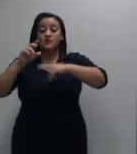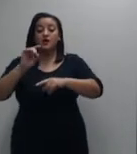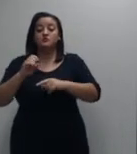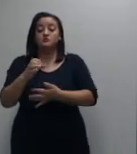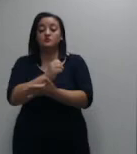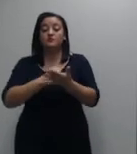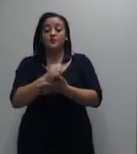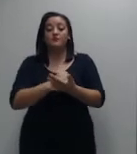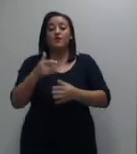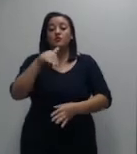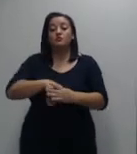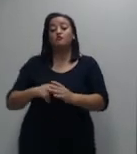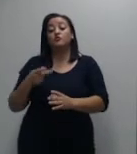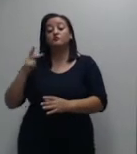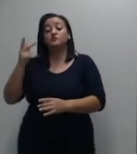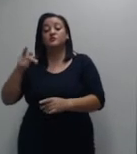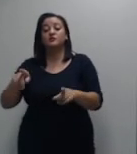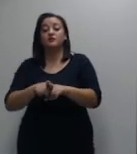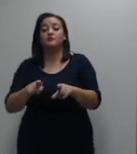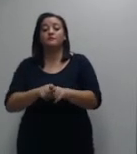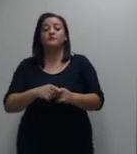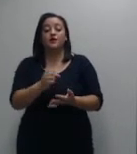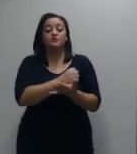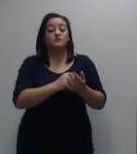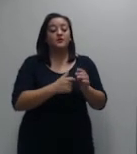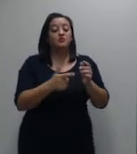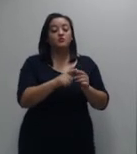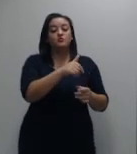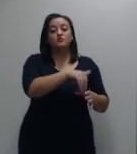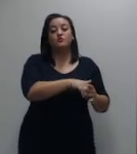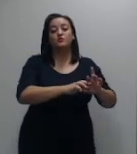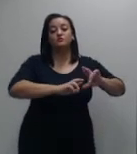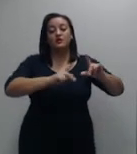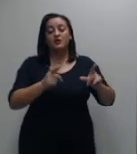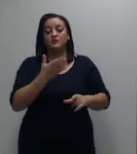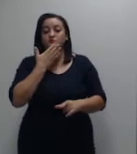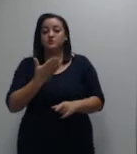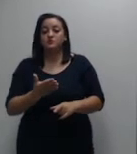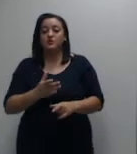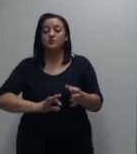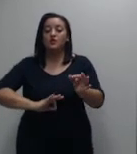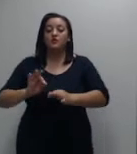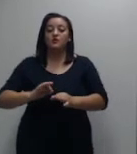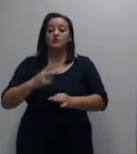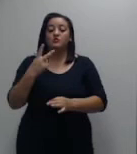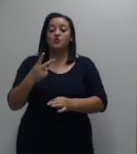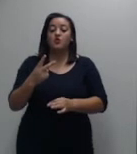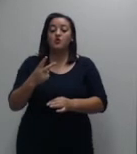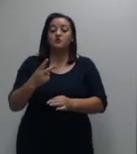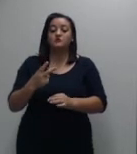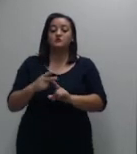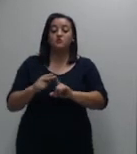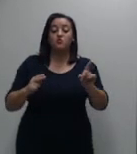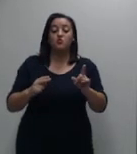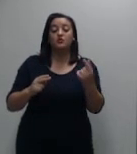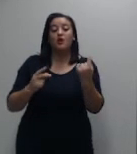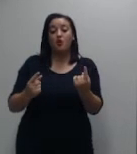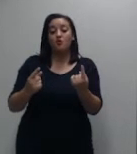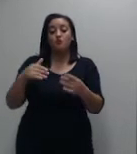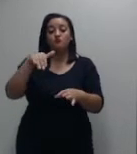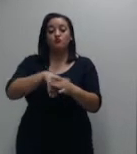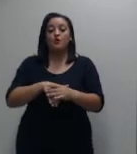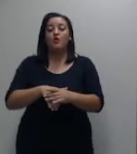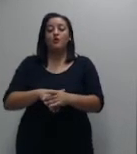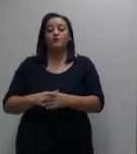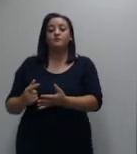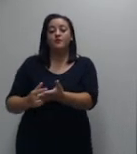fundamentos do voto Vencedor e os fundamentos do voto vencido da apelação que formaram o 2 a 1 é o acórdão que julgou os embargos